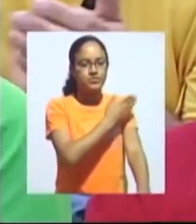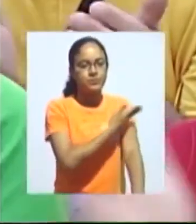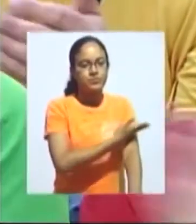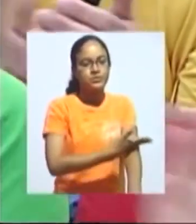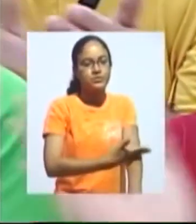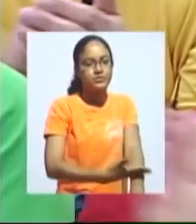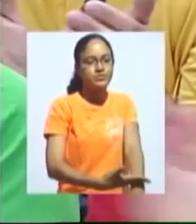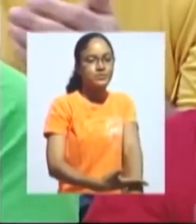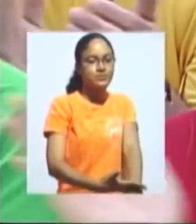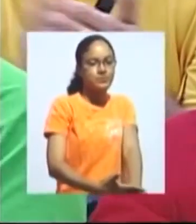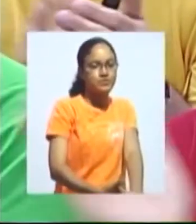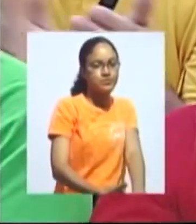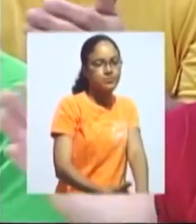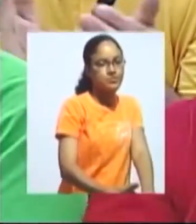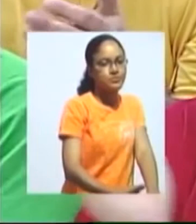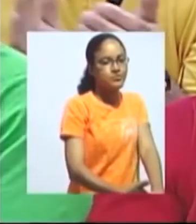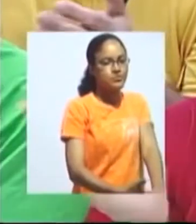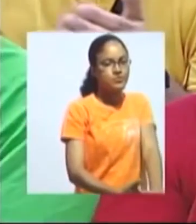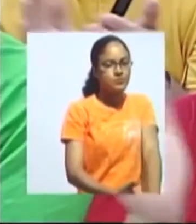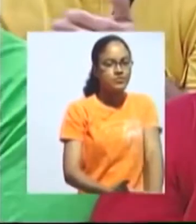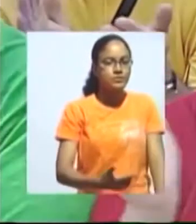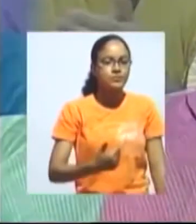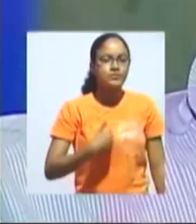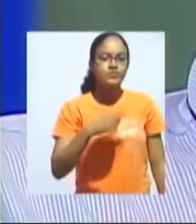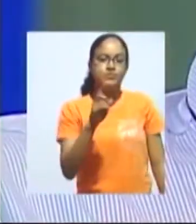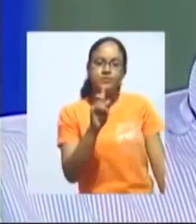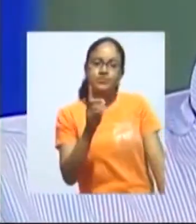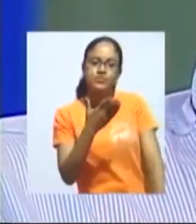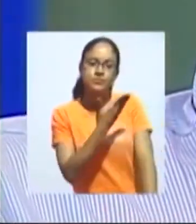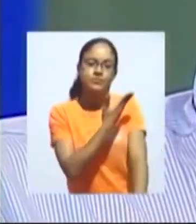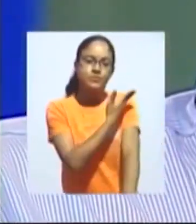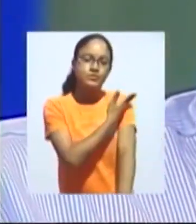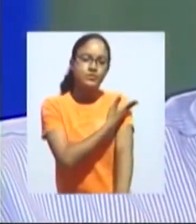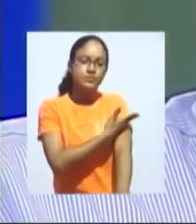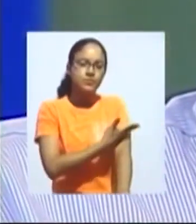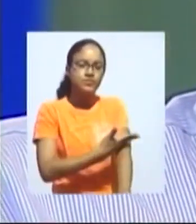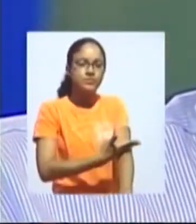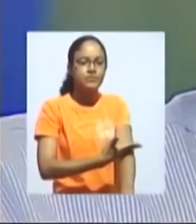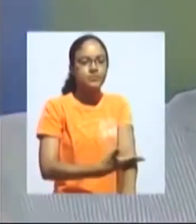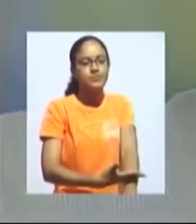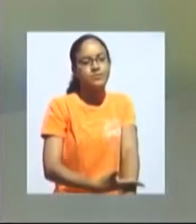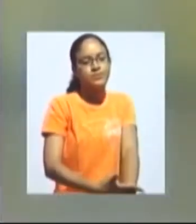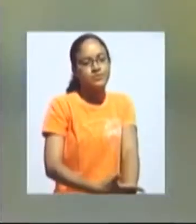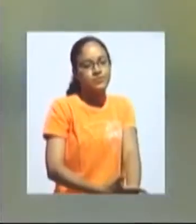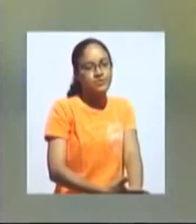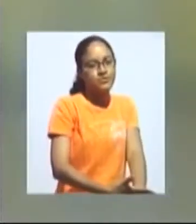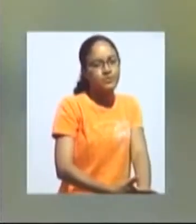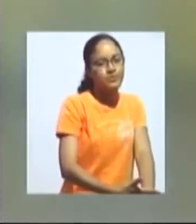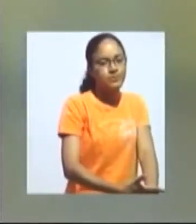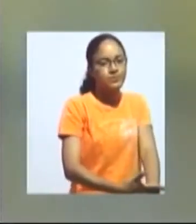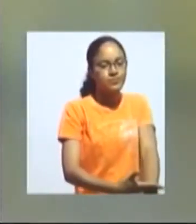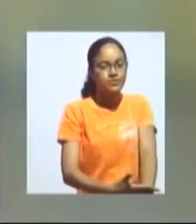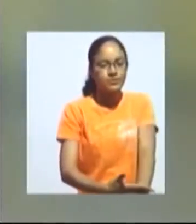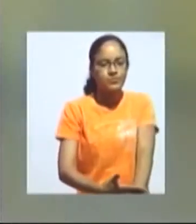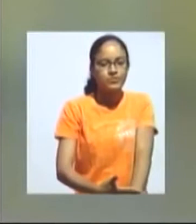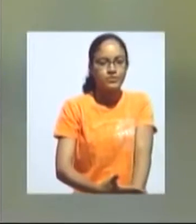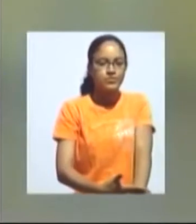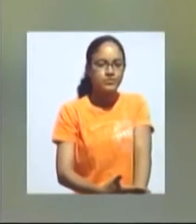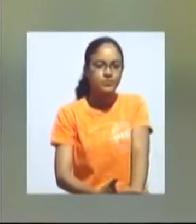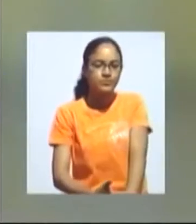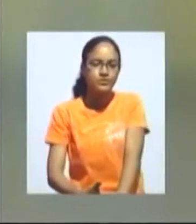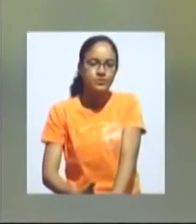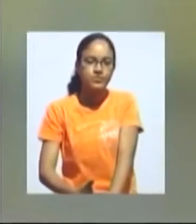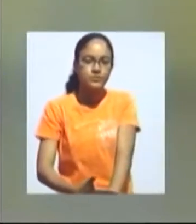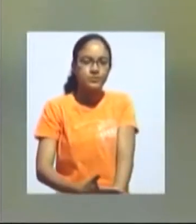sacerdócio, vivendo integralmente o seguimento de Cristo, Padre Léo faleceu em 4 de janeiro de 2007,